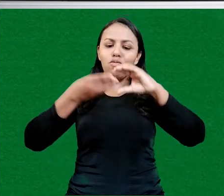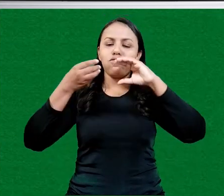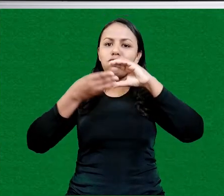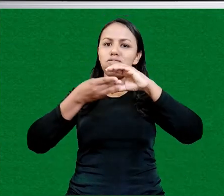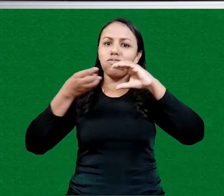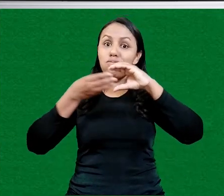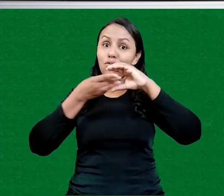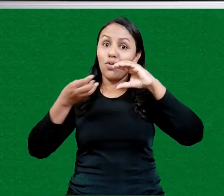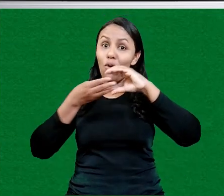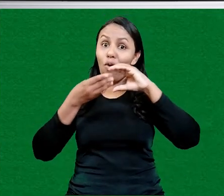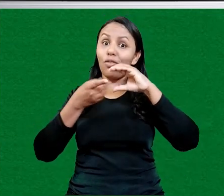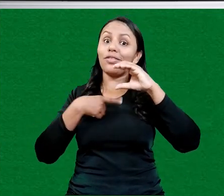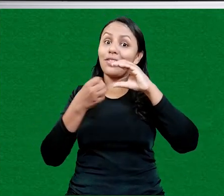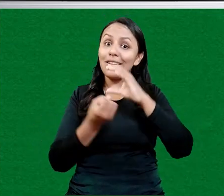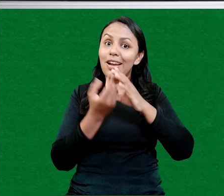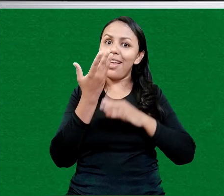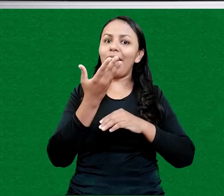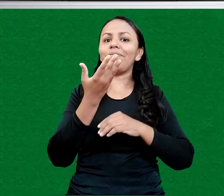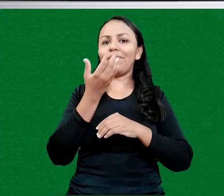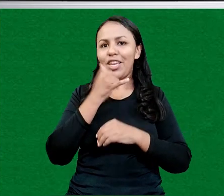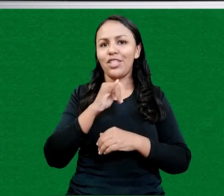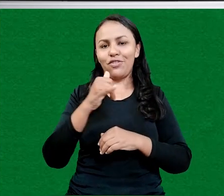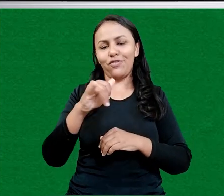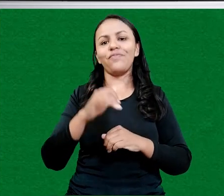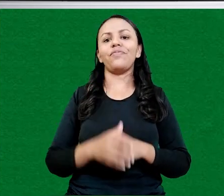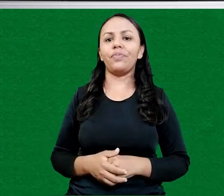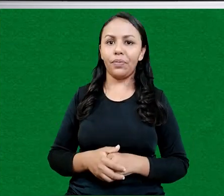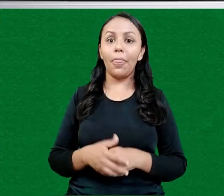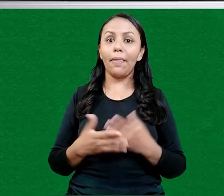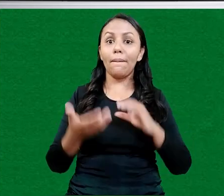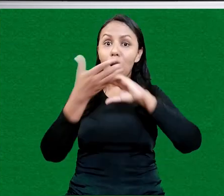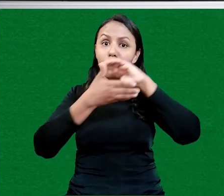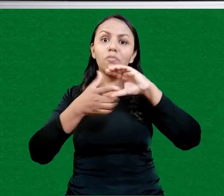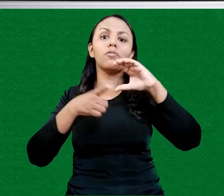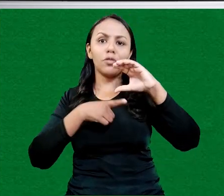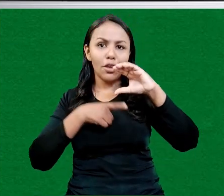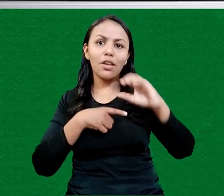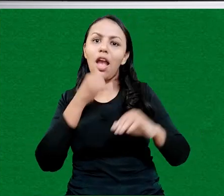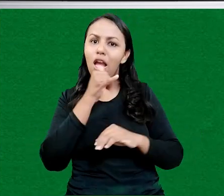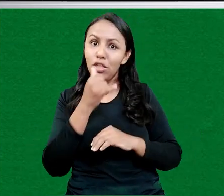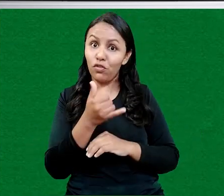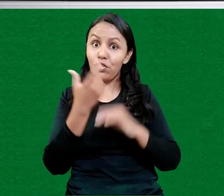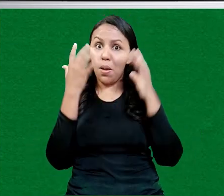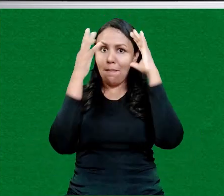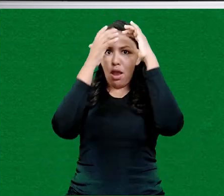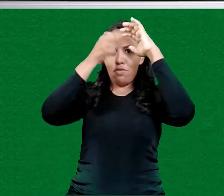produção de ATP. Então, os carboidratos, eles são fonte energética para o sistema nervoso